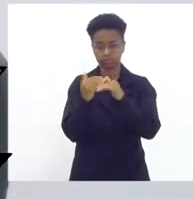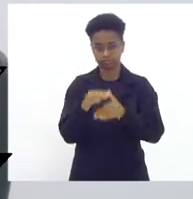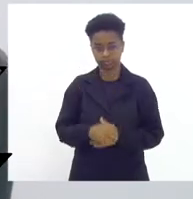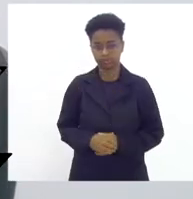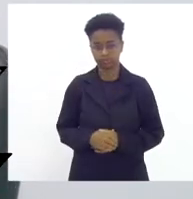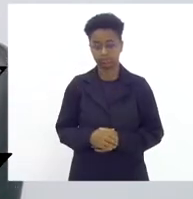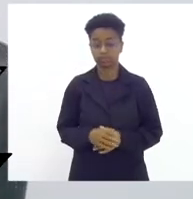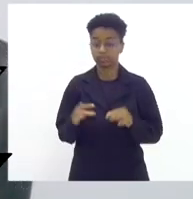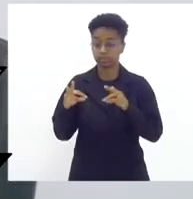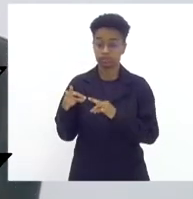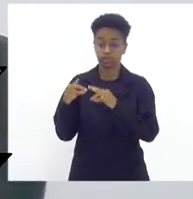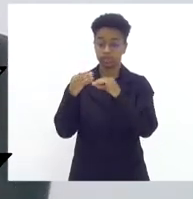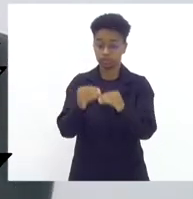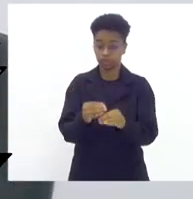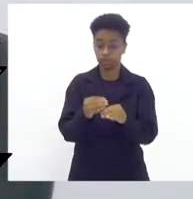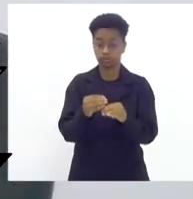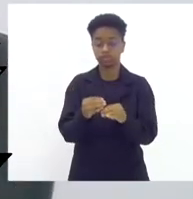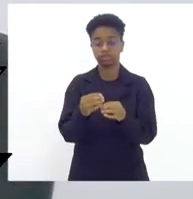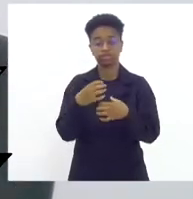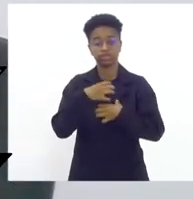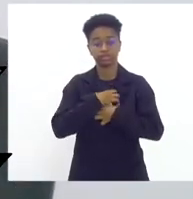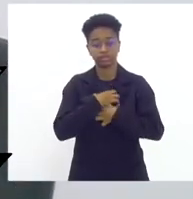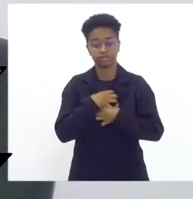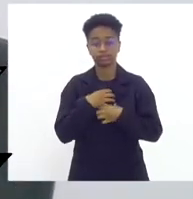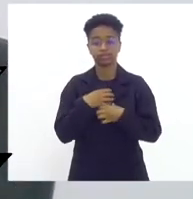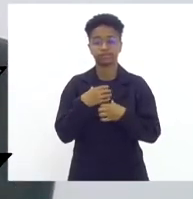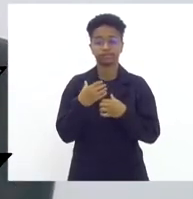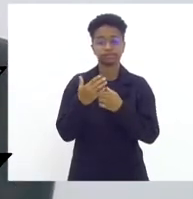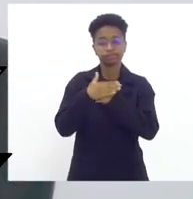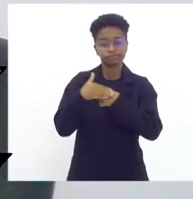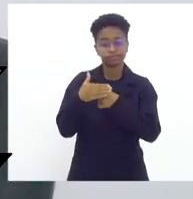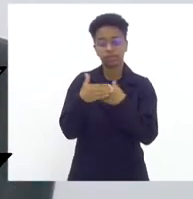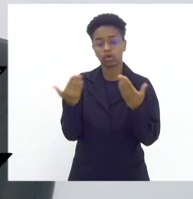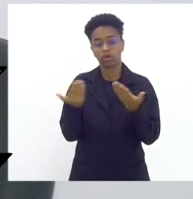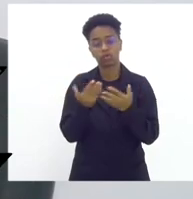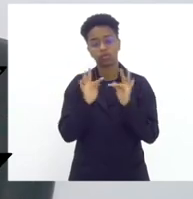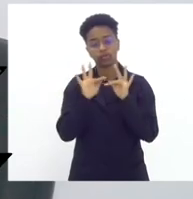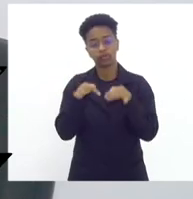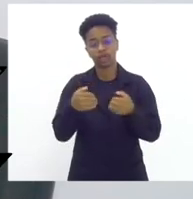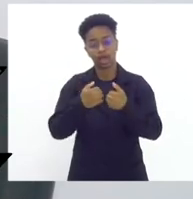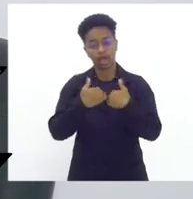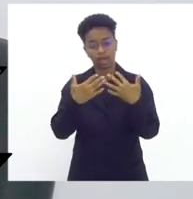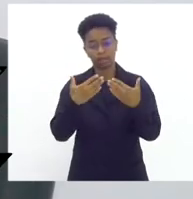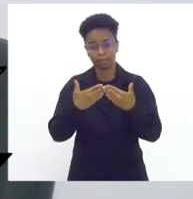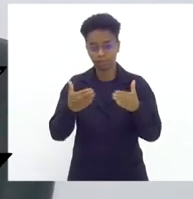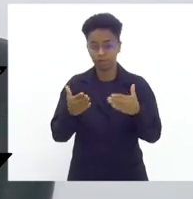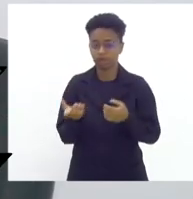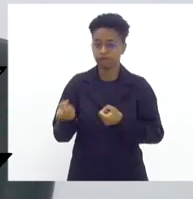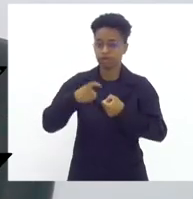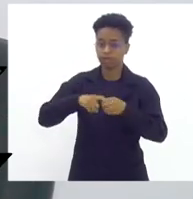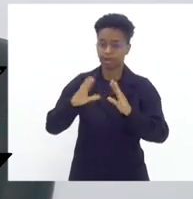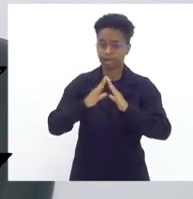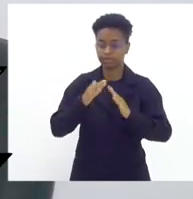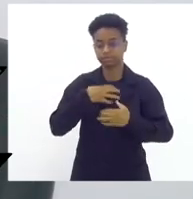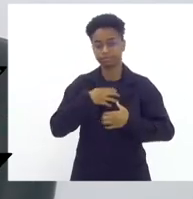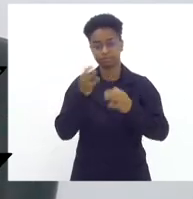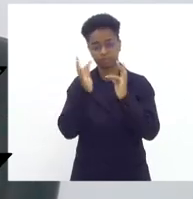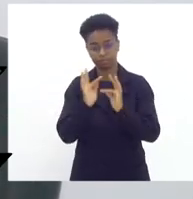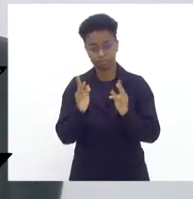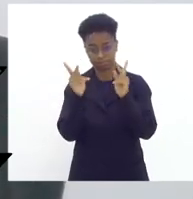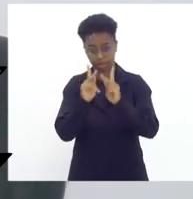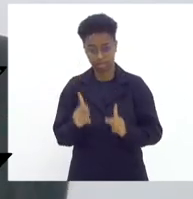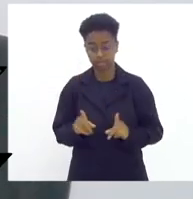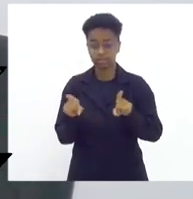sejam todos muito bem agraciados no final dessa audiência pública volta em paz para sua casa que